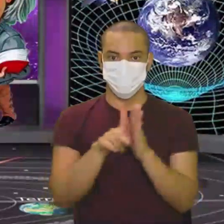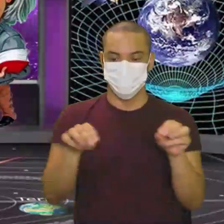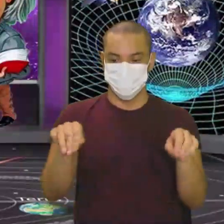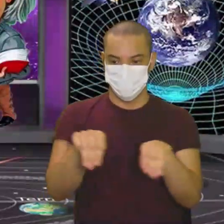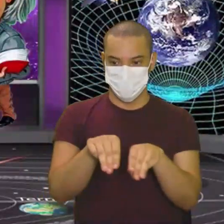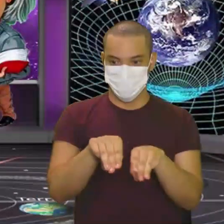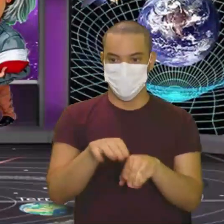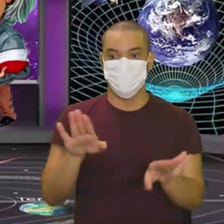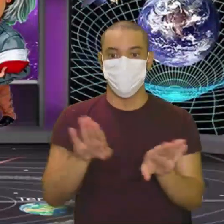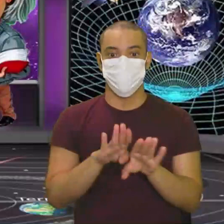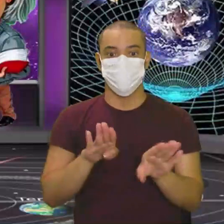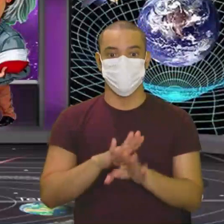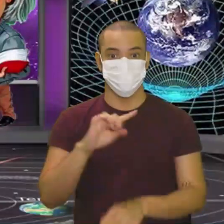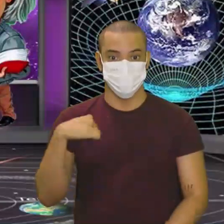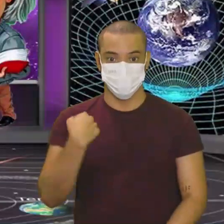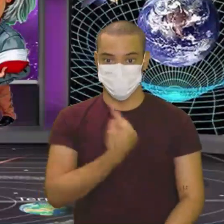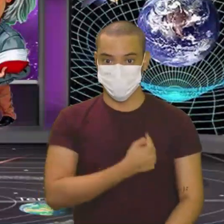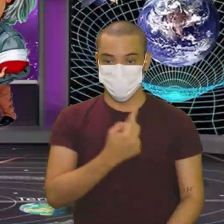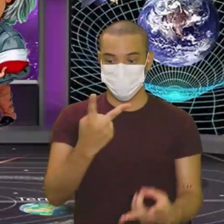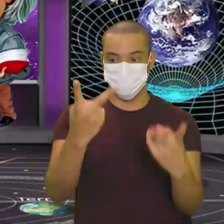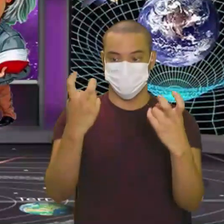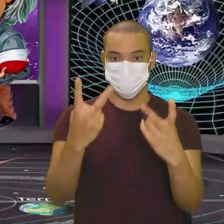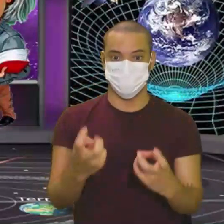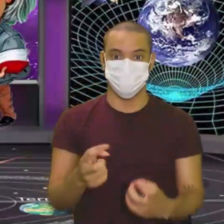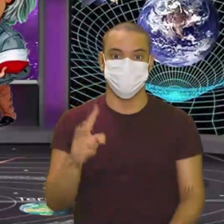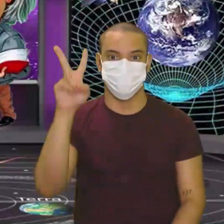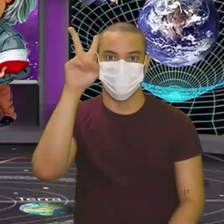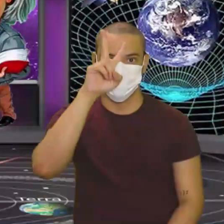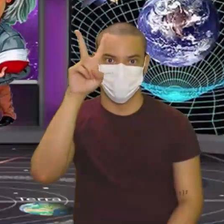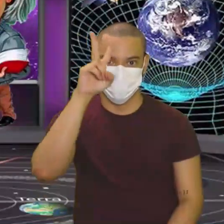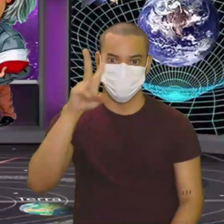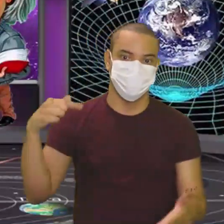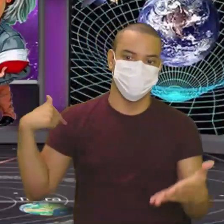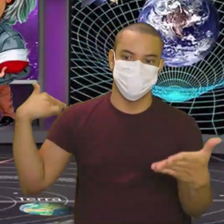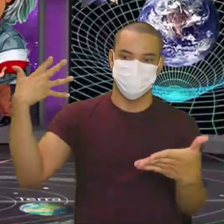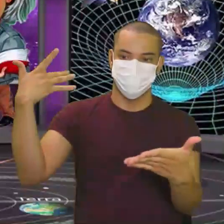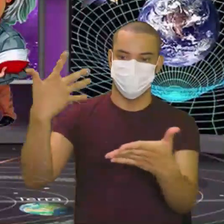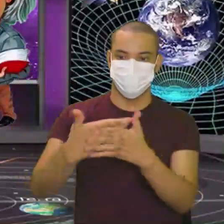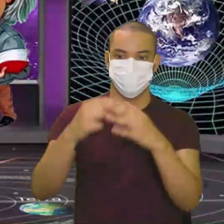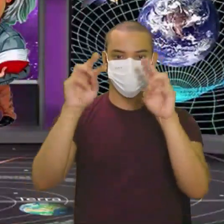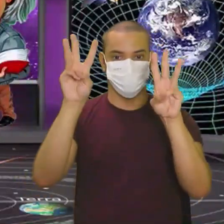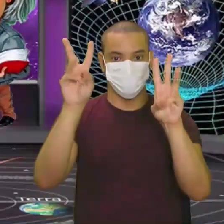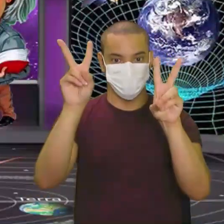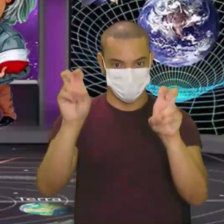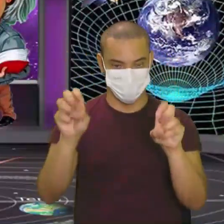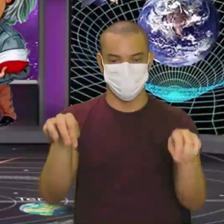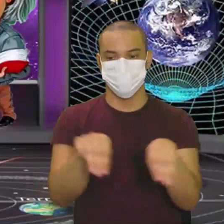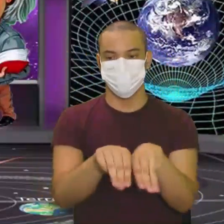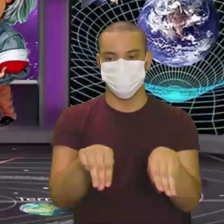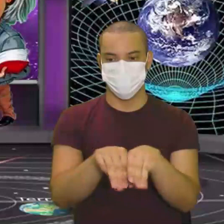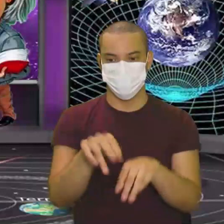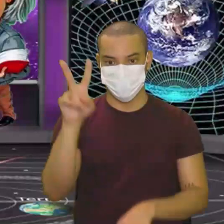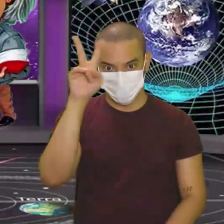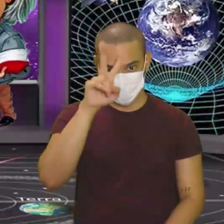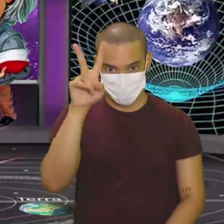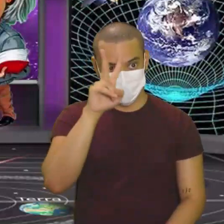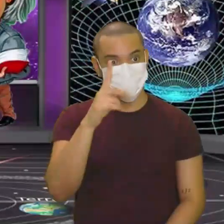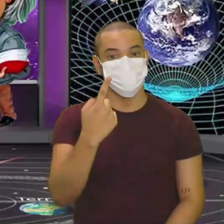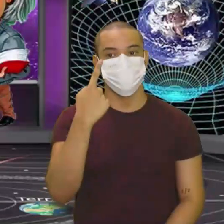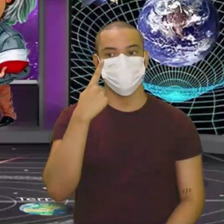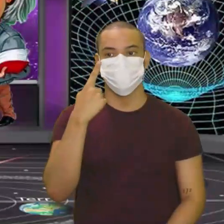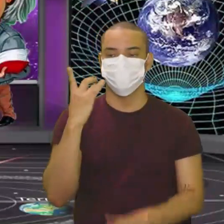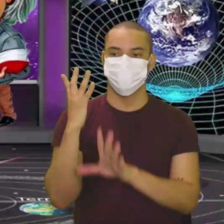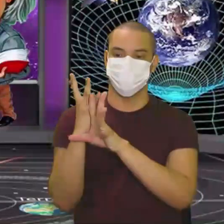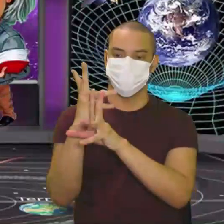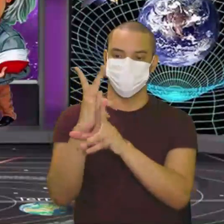e também Vimos um pouco de histórias a respeito aí do magnetismo certo então vamos ver na